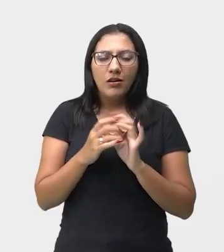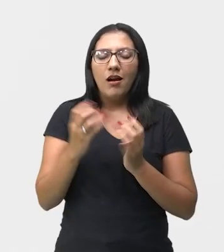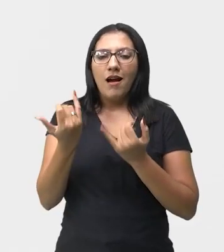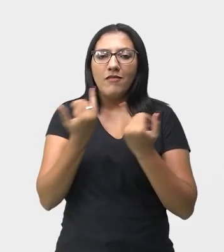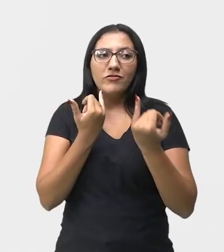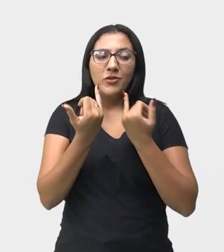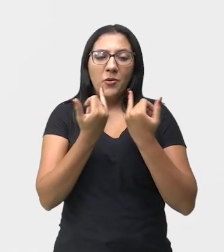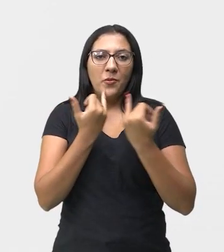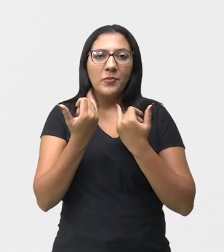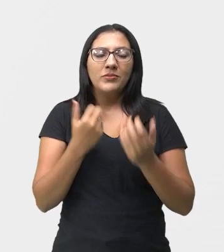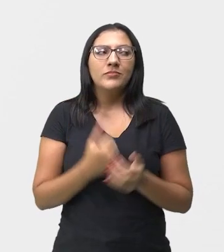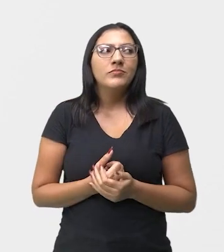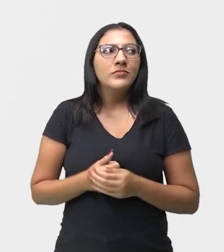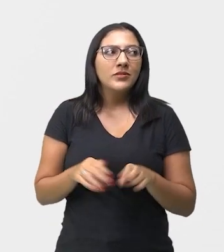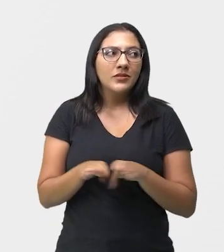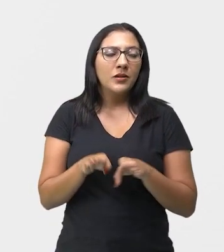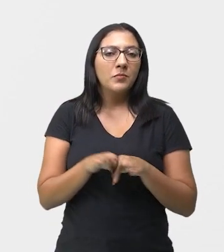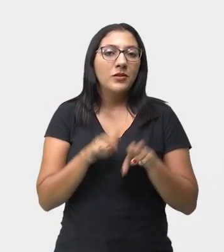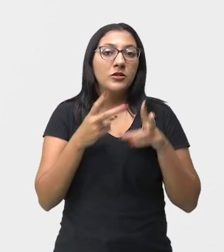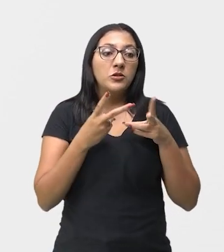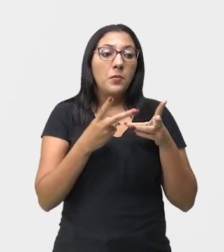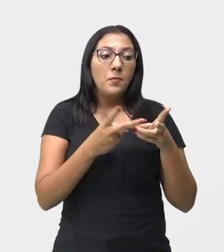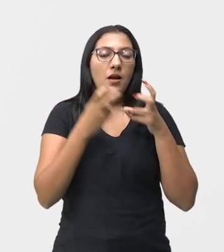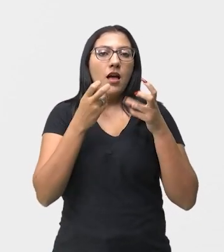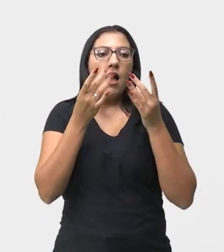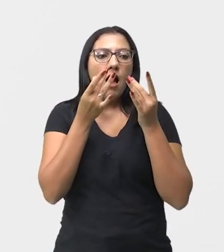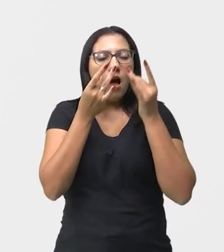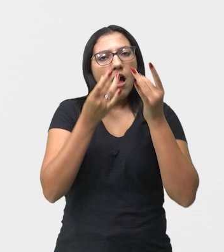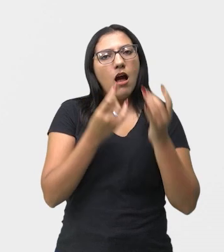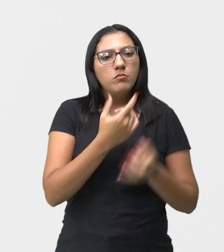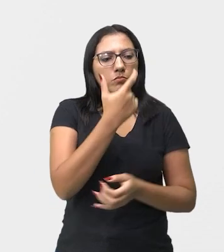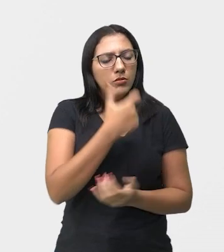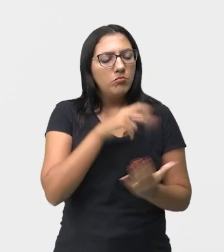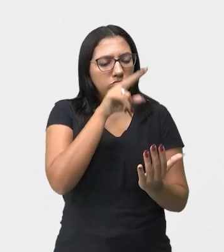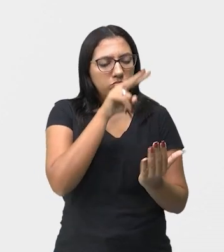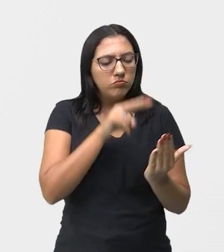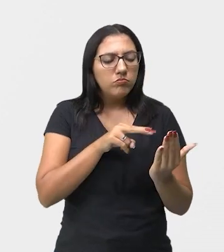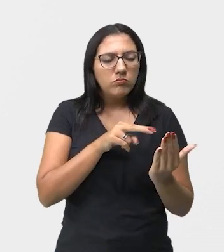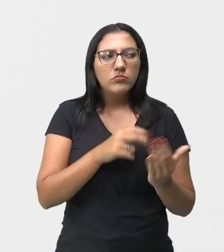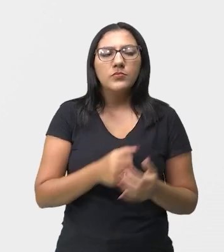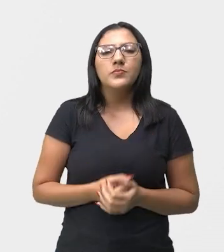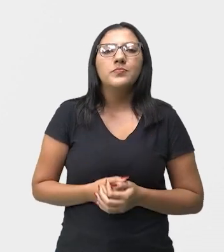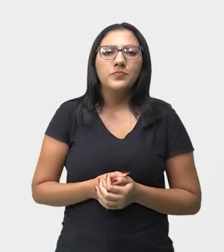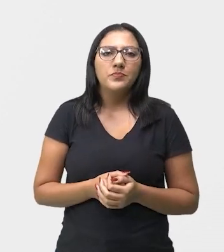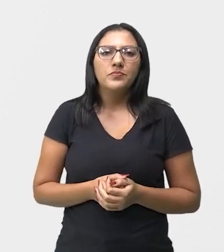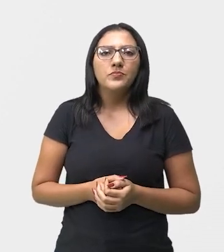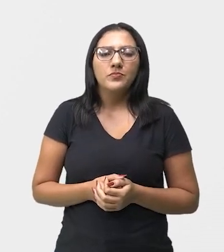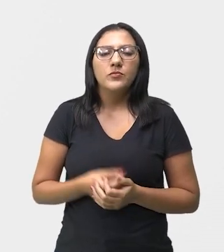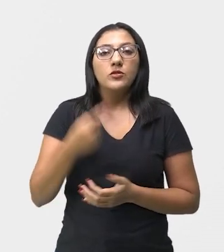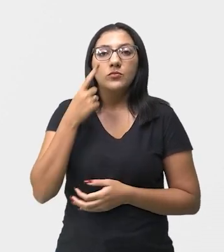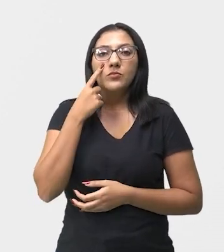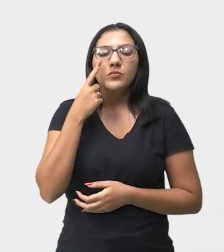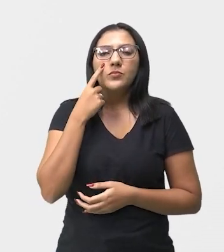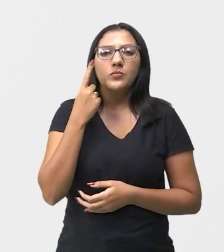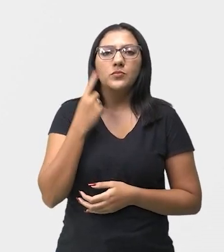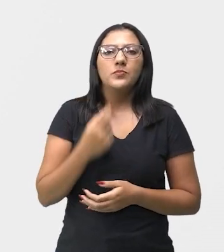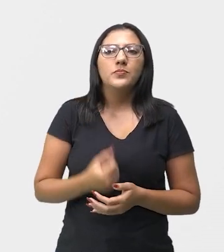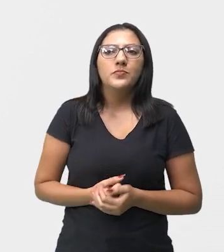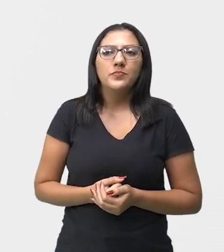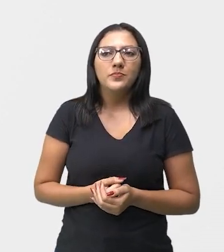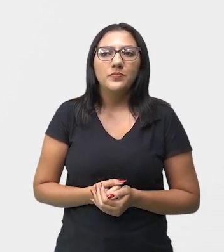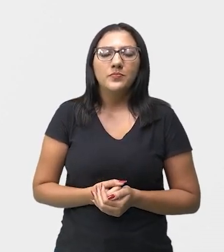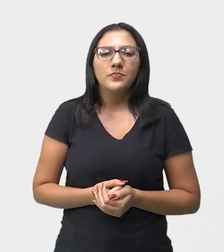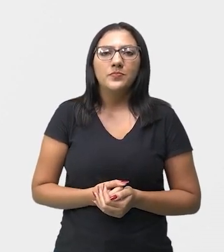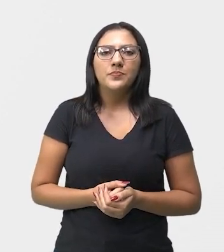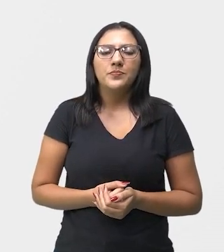lá? Este gênero representa uma mistura de forma dinâmica do texto verbal com